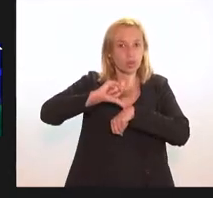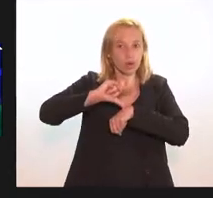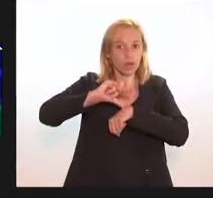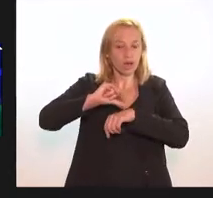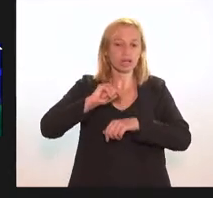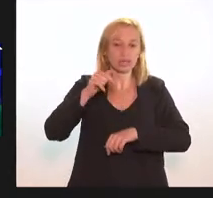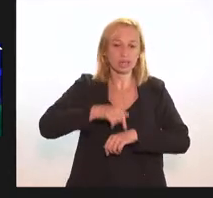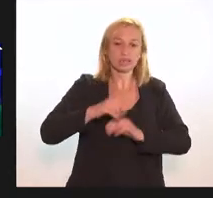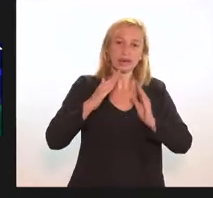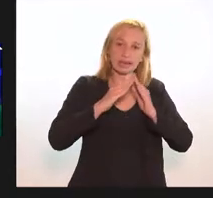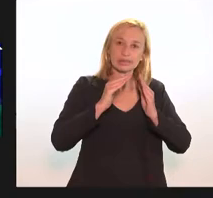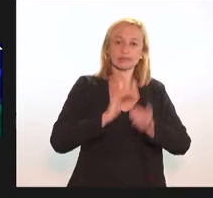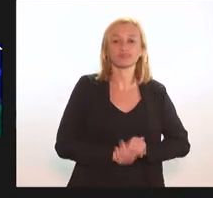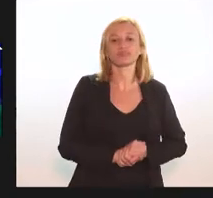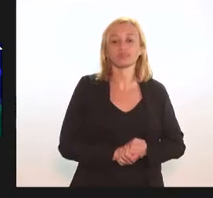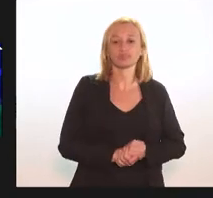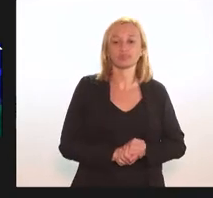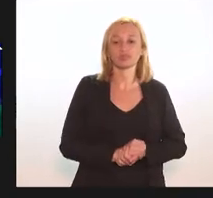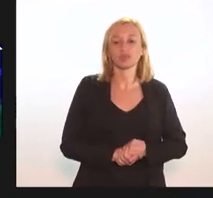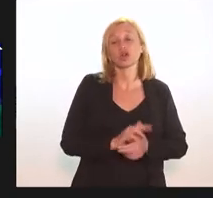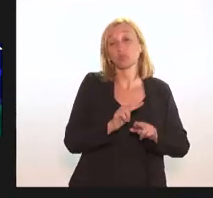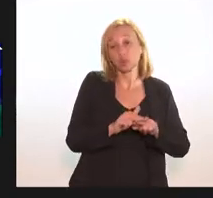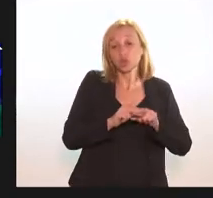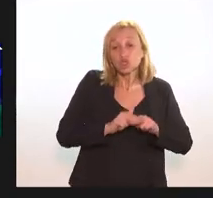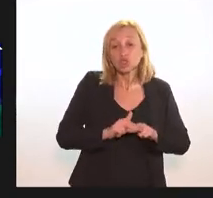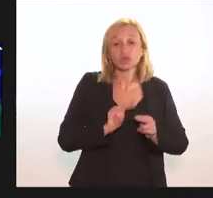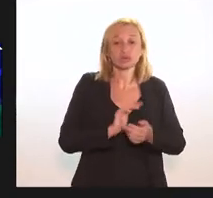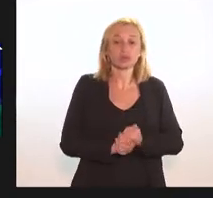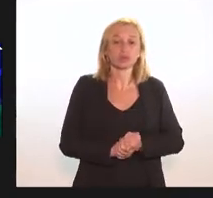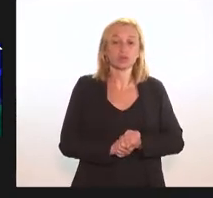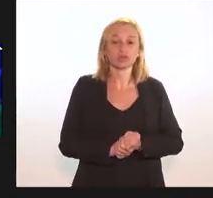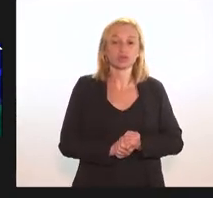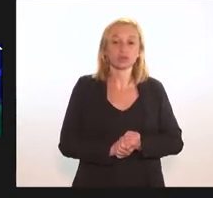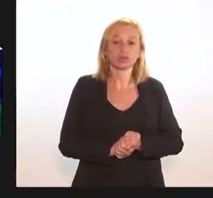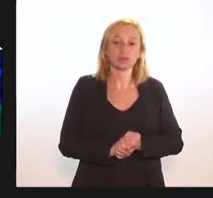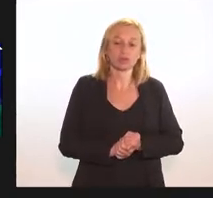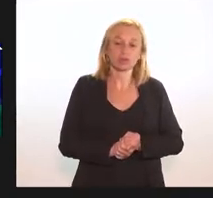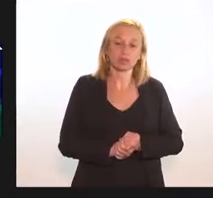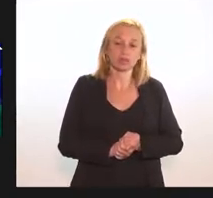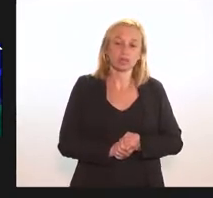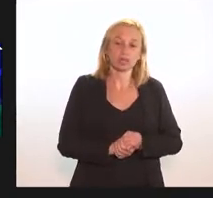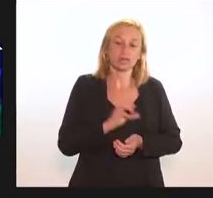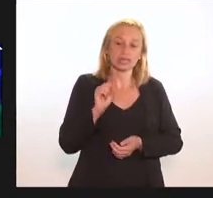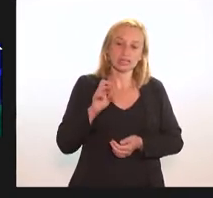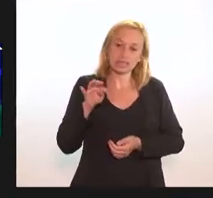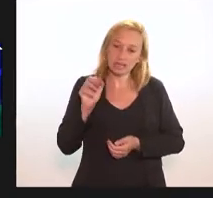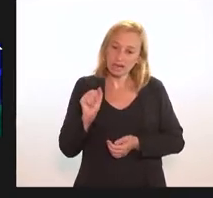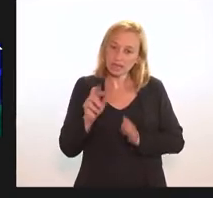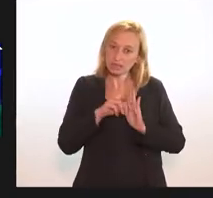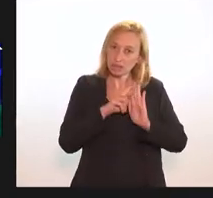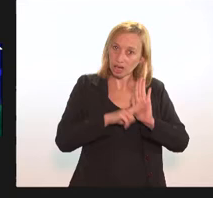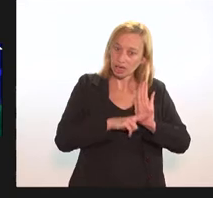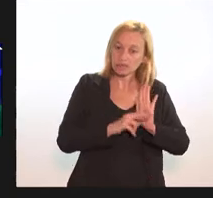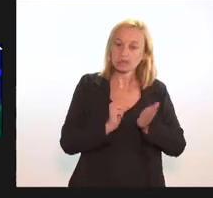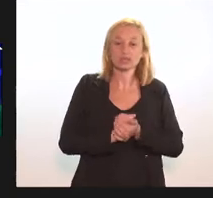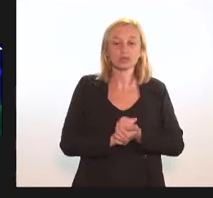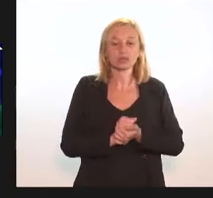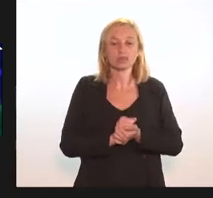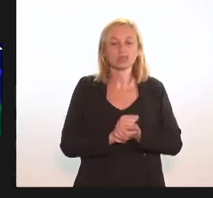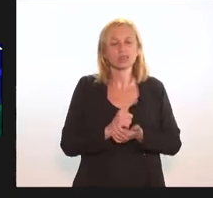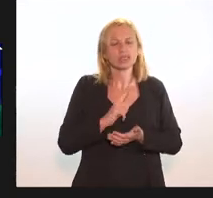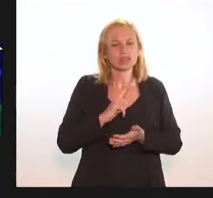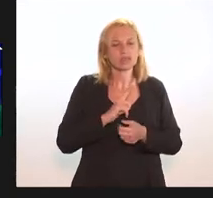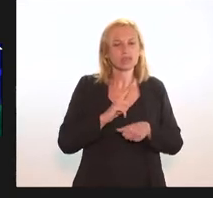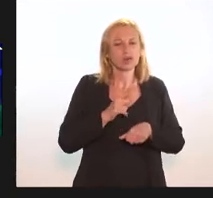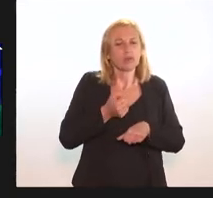feito aqui na casa, né, por conta das limitações sanitárias. Nós estamos tendo